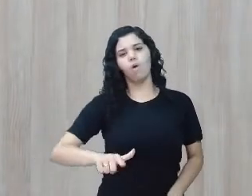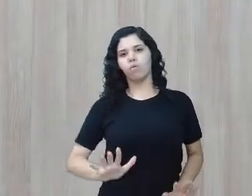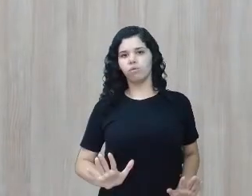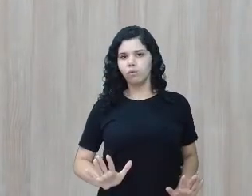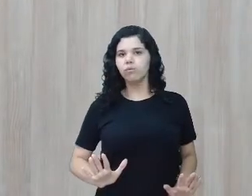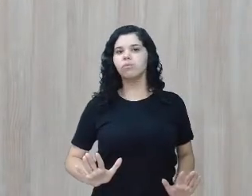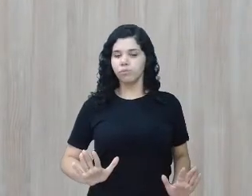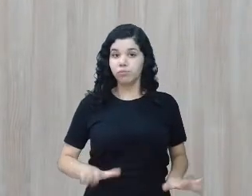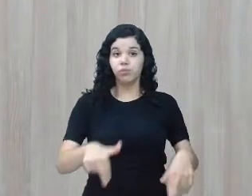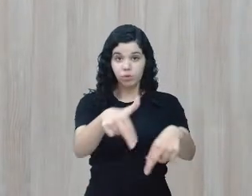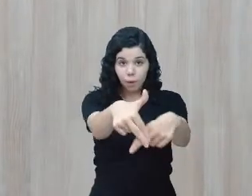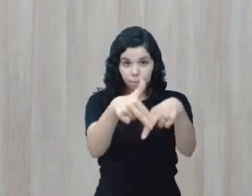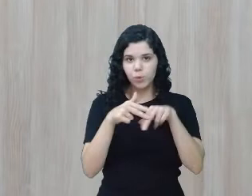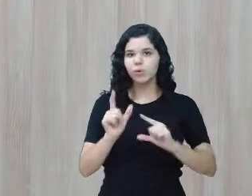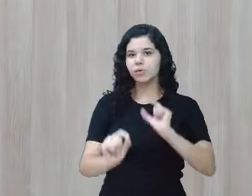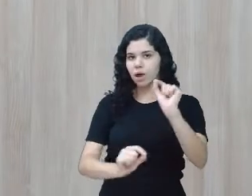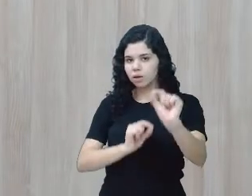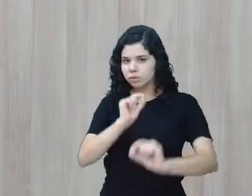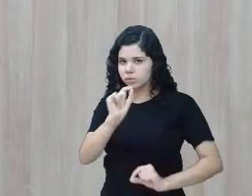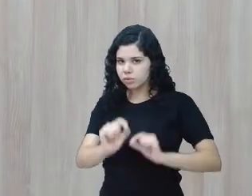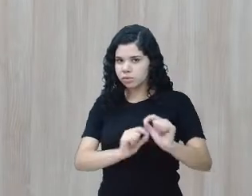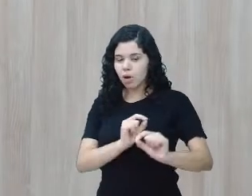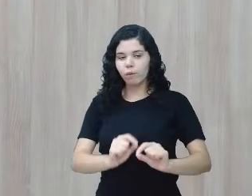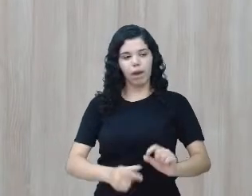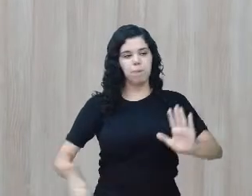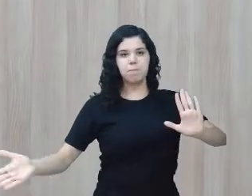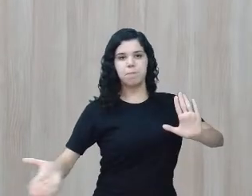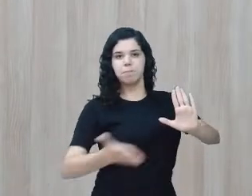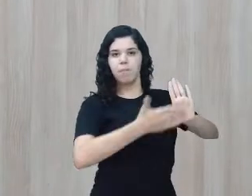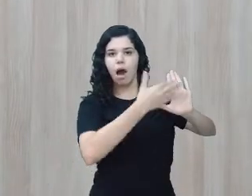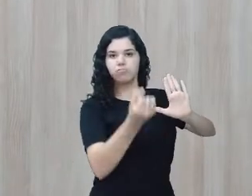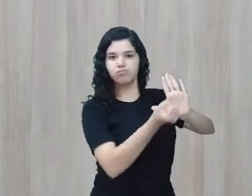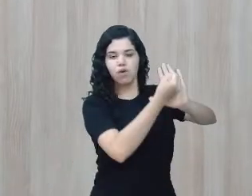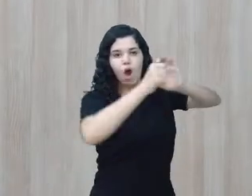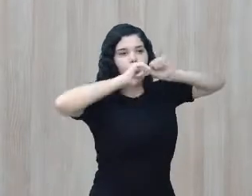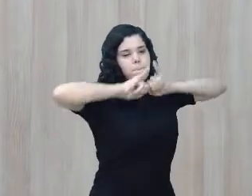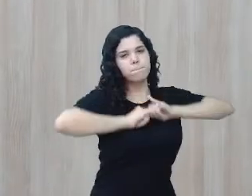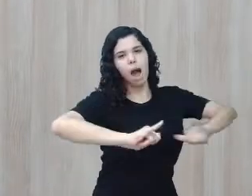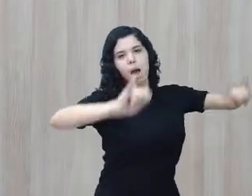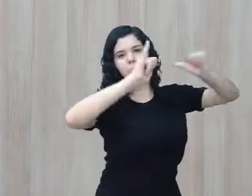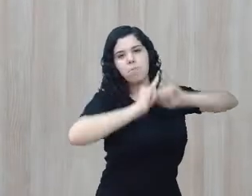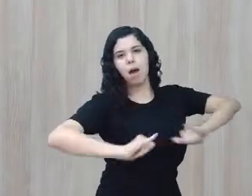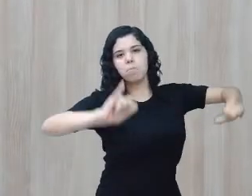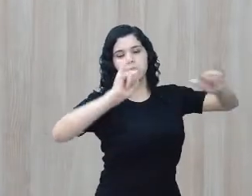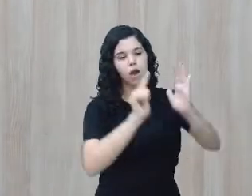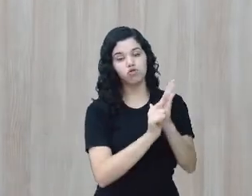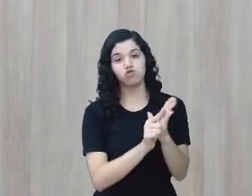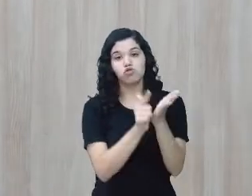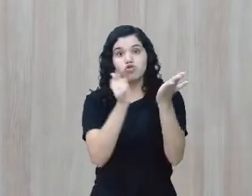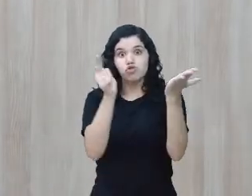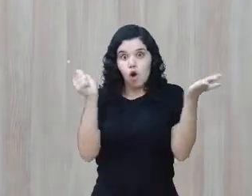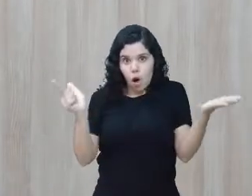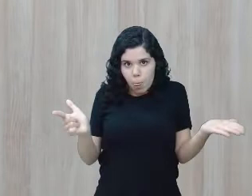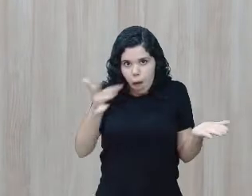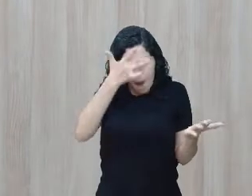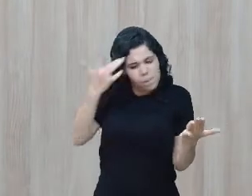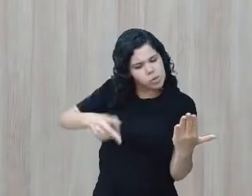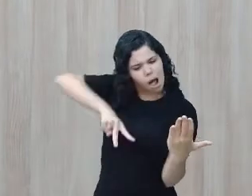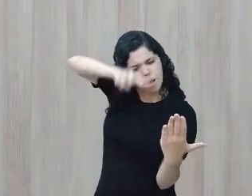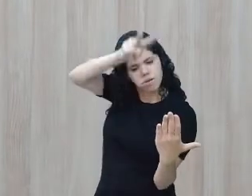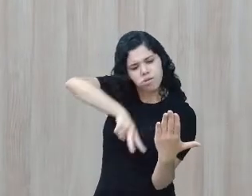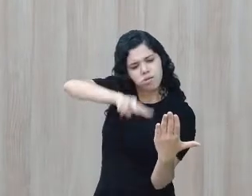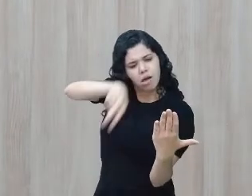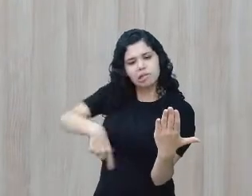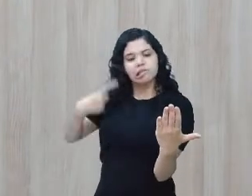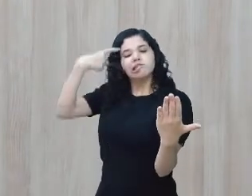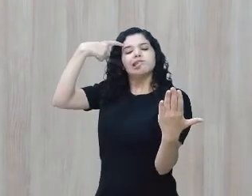né? Então eles pegavam, colocavam anúncio de jornais de grande visibilidade do momento, para que logo